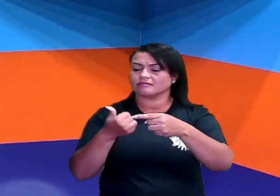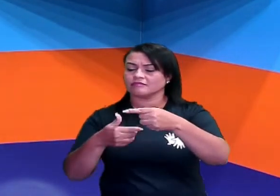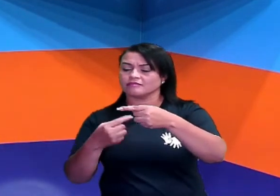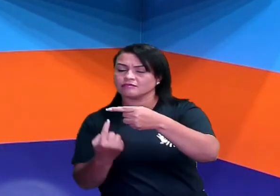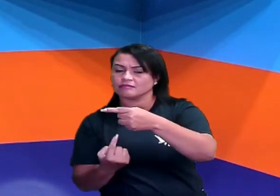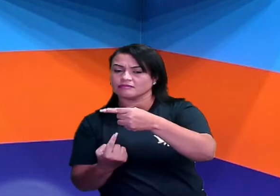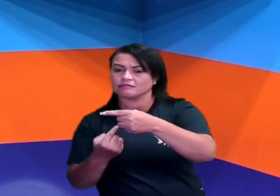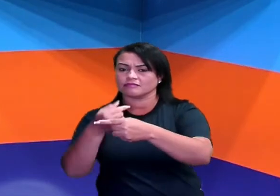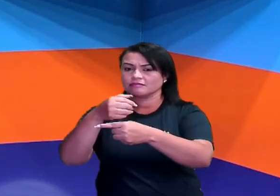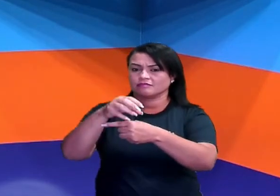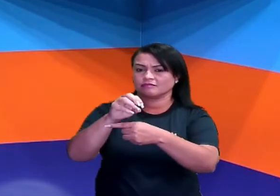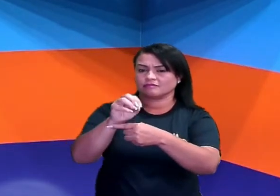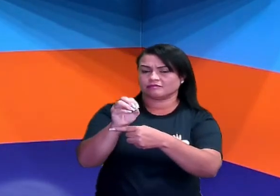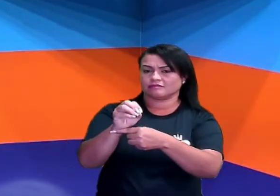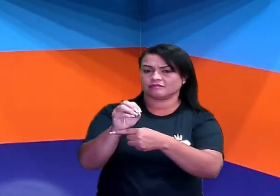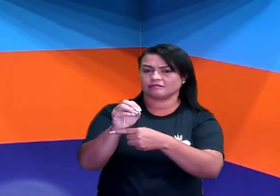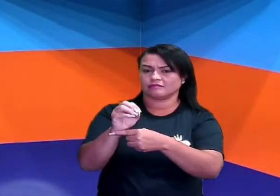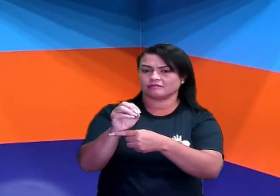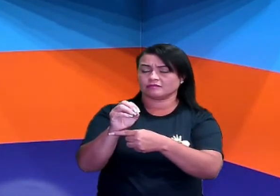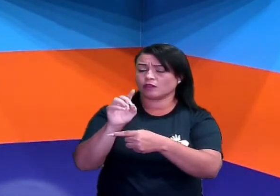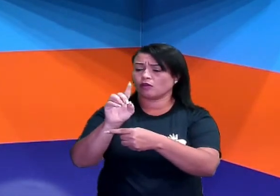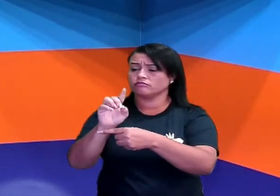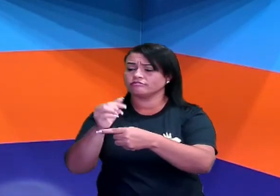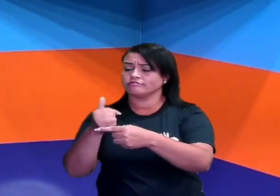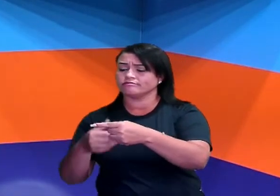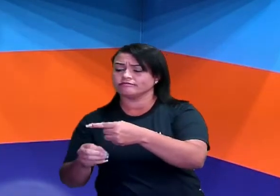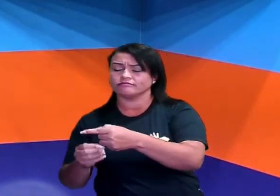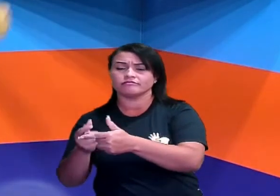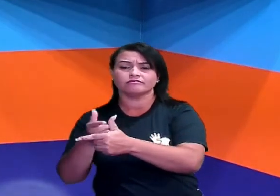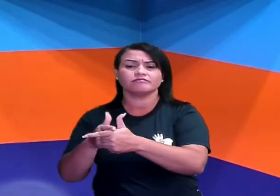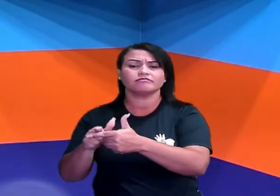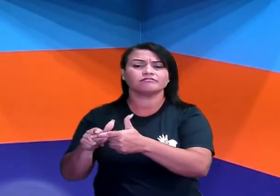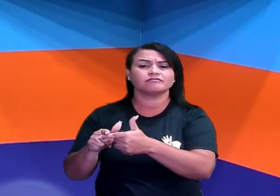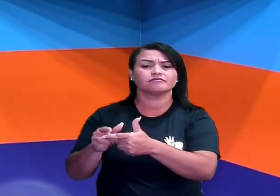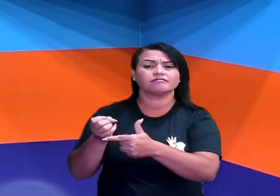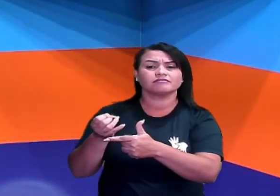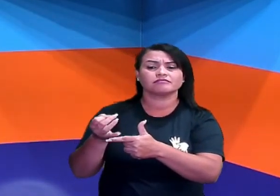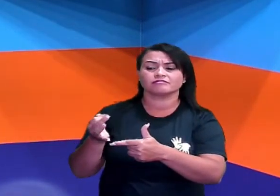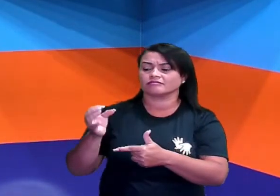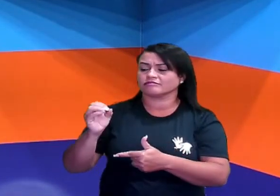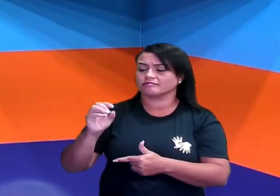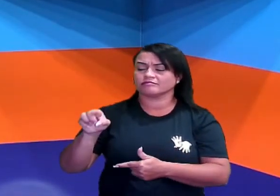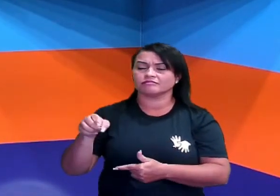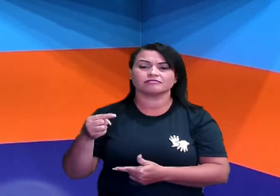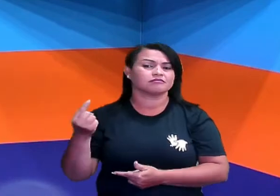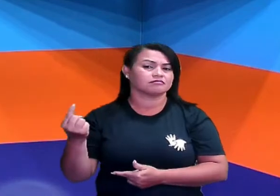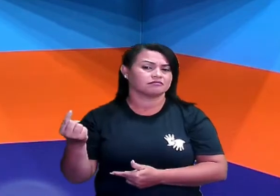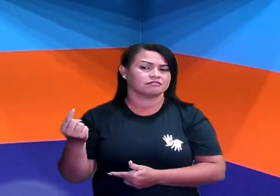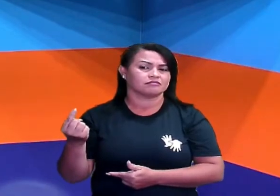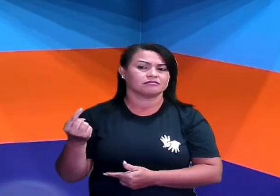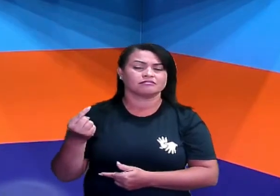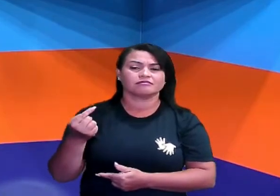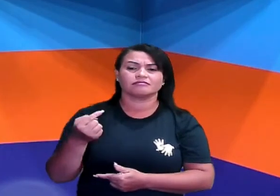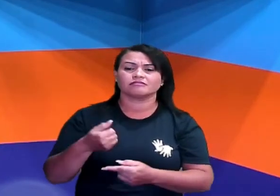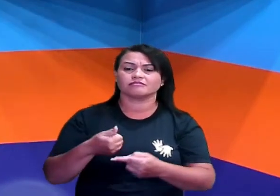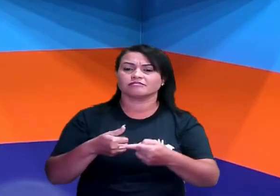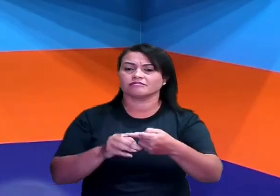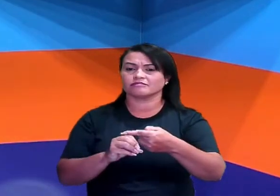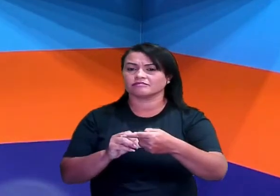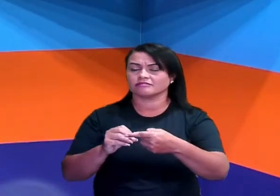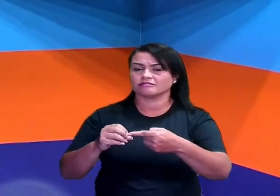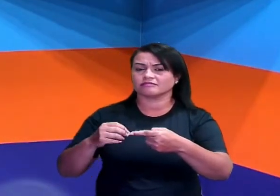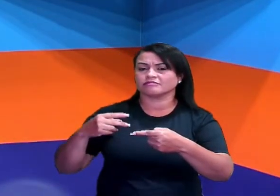invisível. Então, aqui eu tenho ó, 1 sobre 10. 1 dividido para 10 é igual a quanto? A 0,1. 10 elevado a